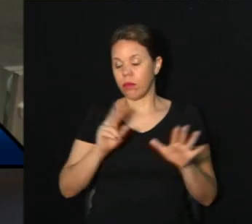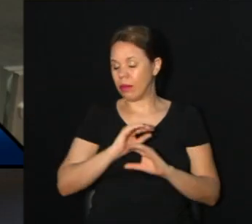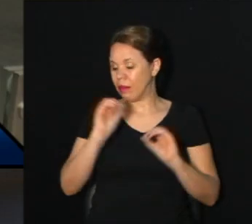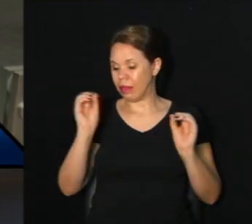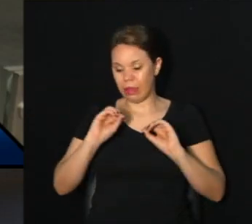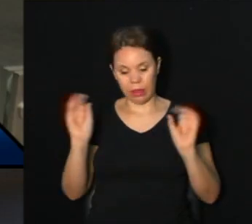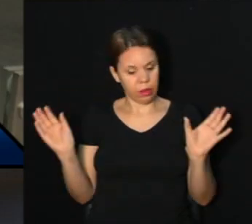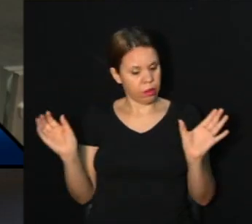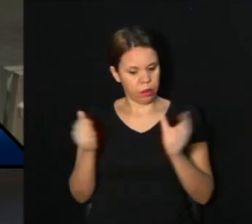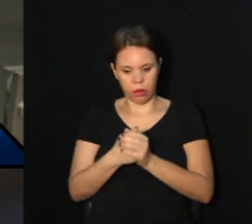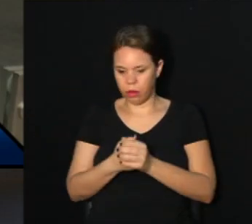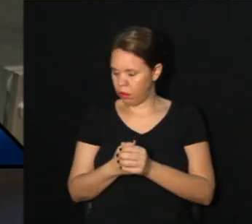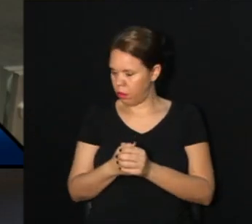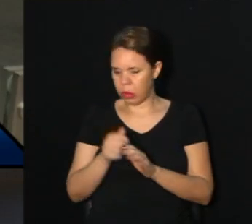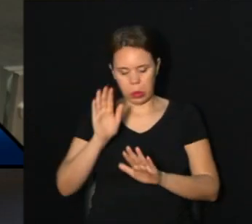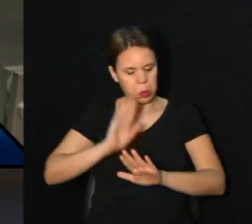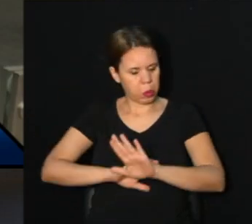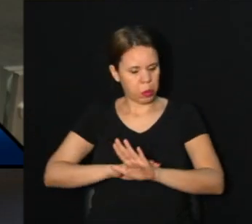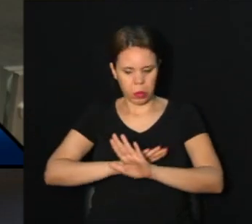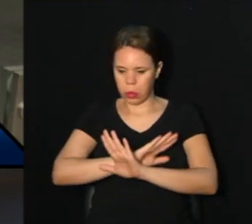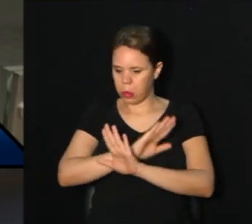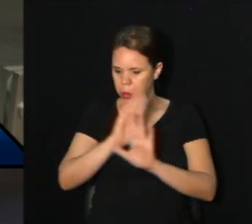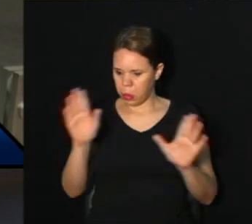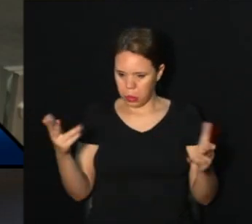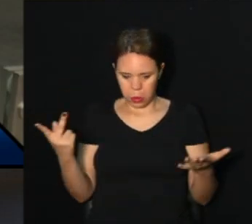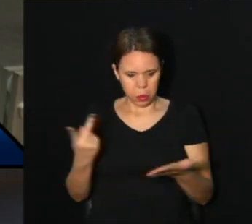Nada atrás de qualquer